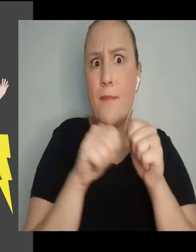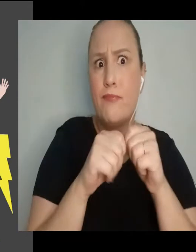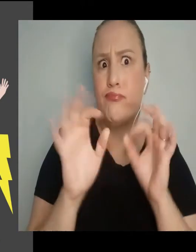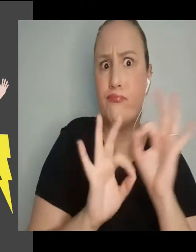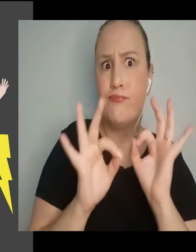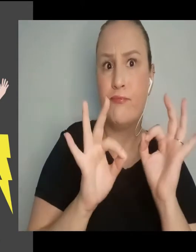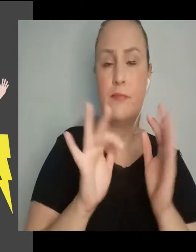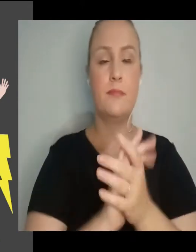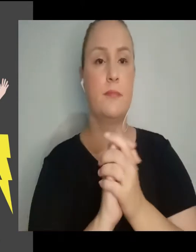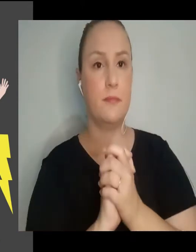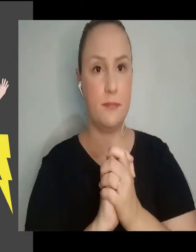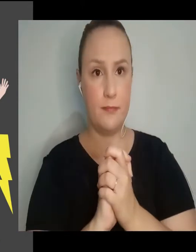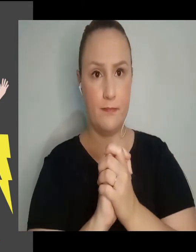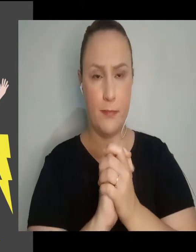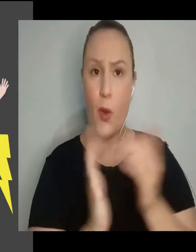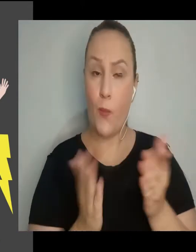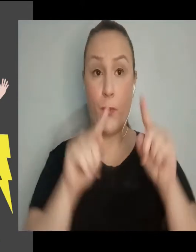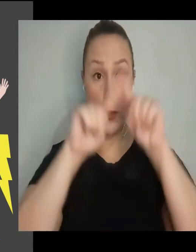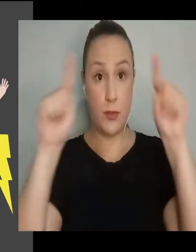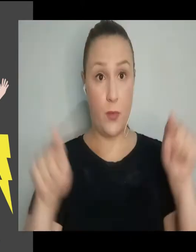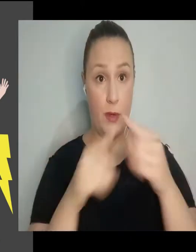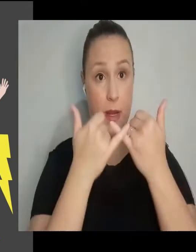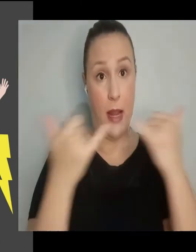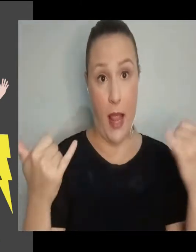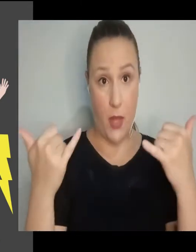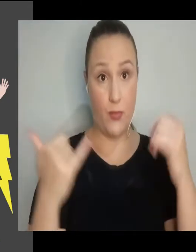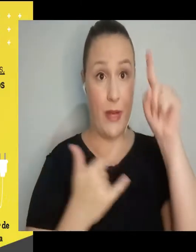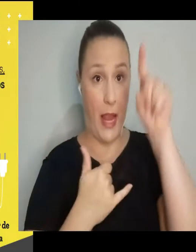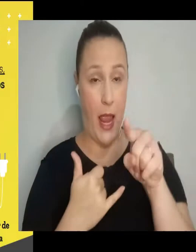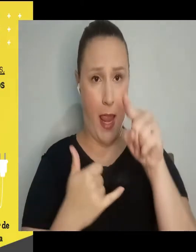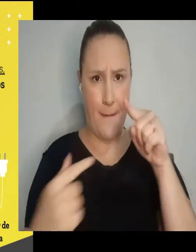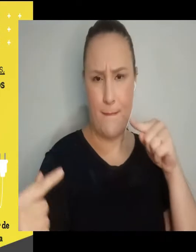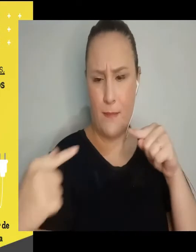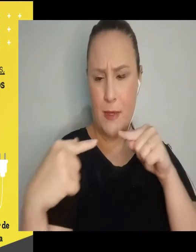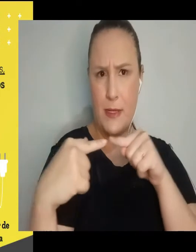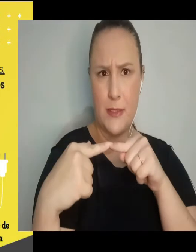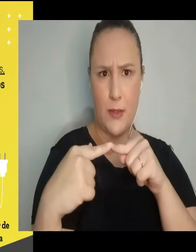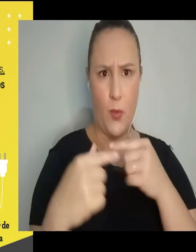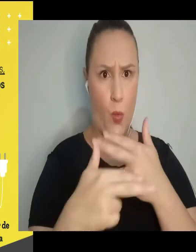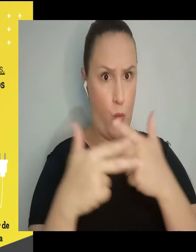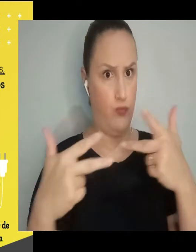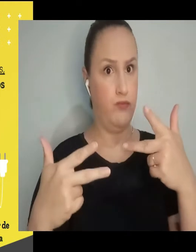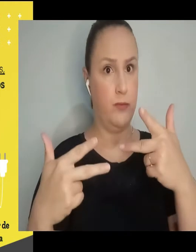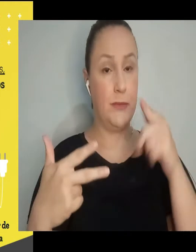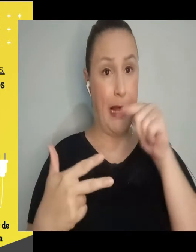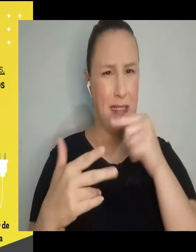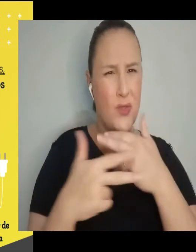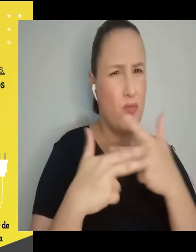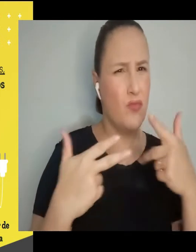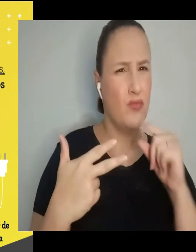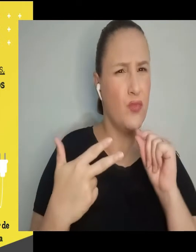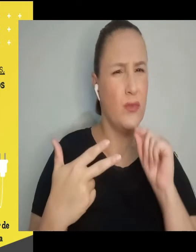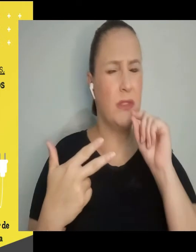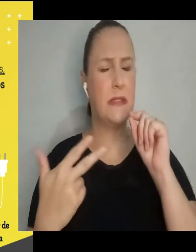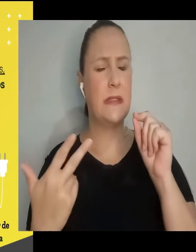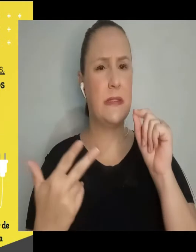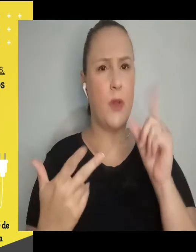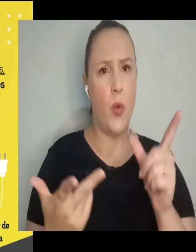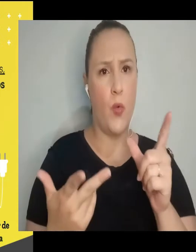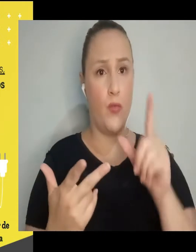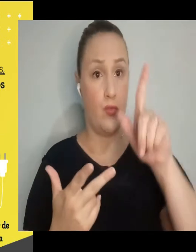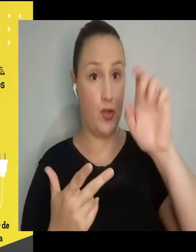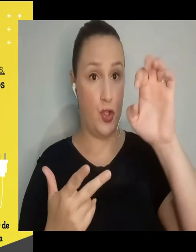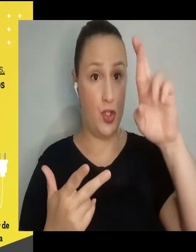sobre o que é um circuito elétrico e como que ele é composto. Um circuito elétrico, então, ele é a ligação